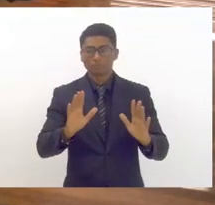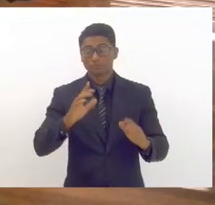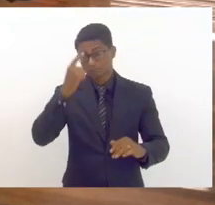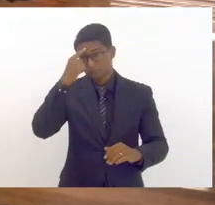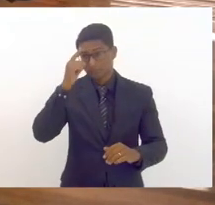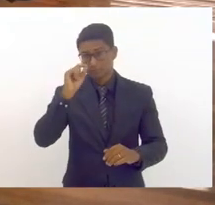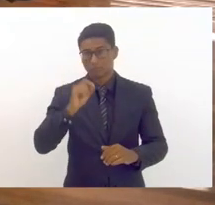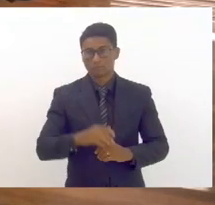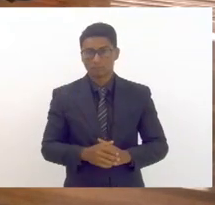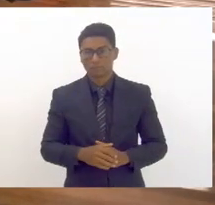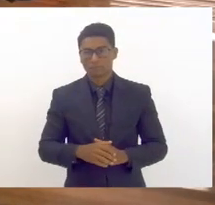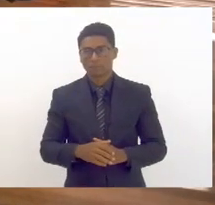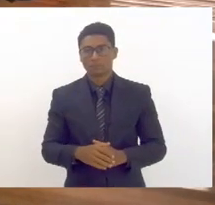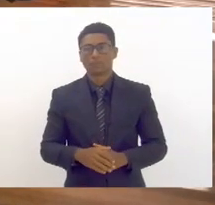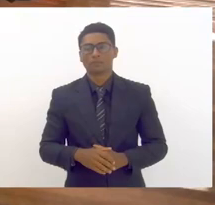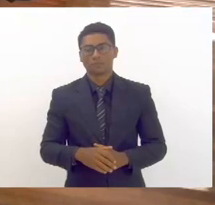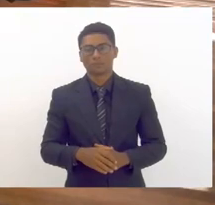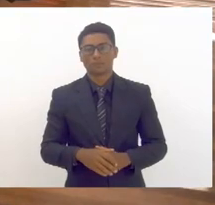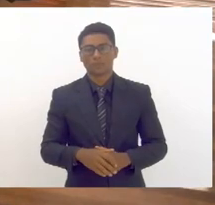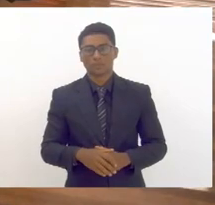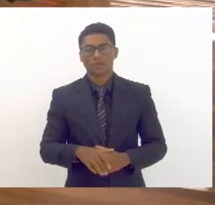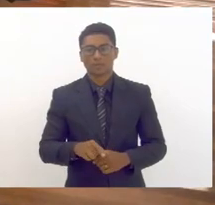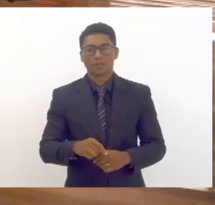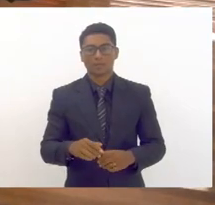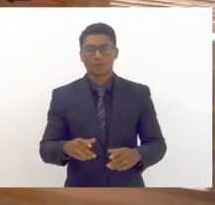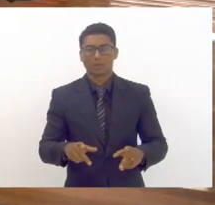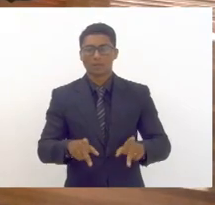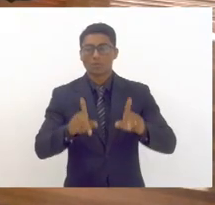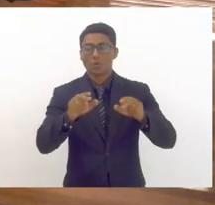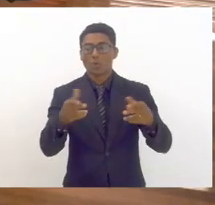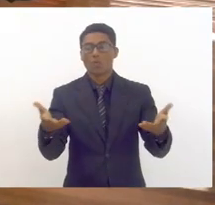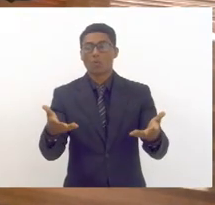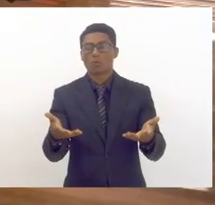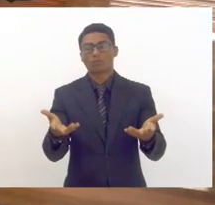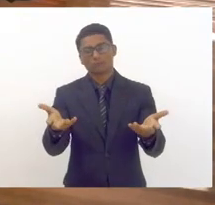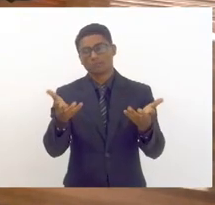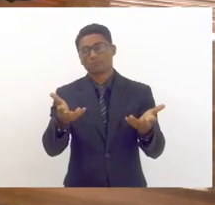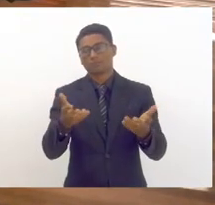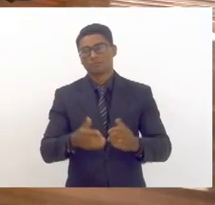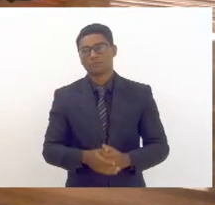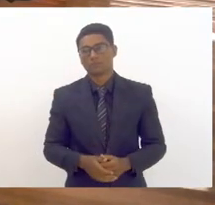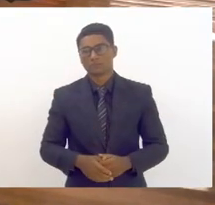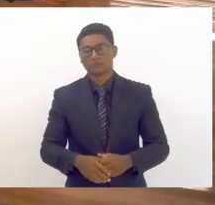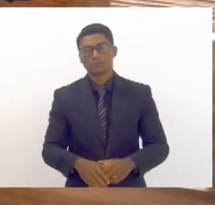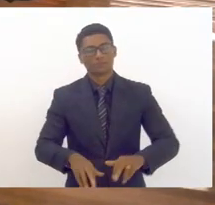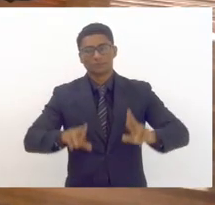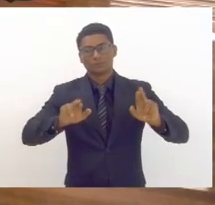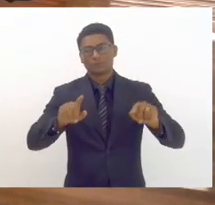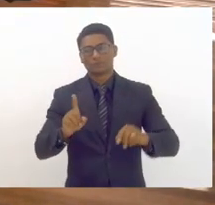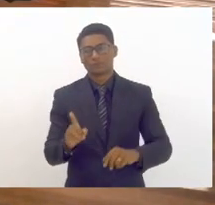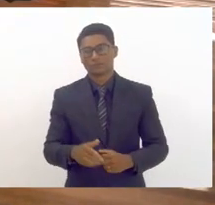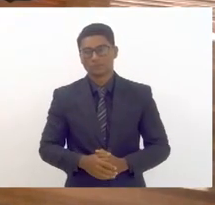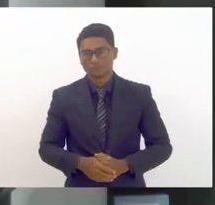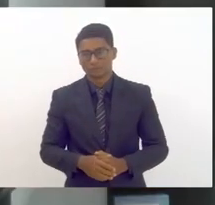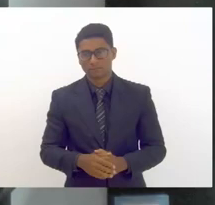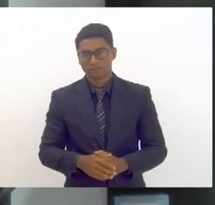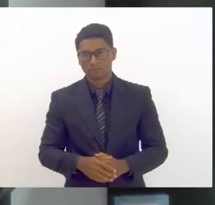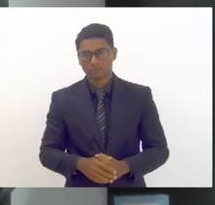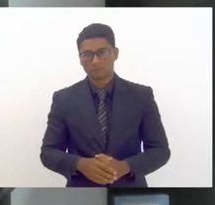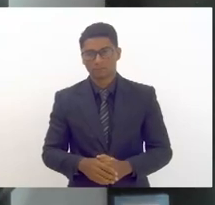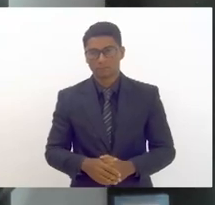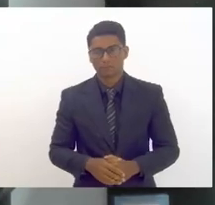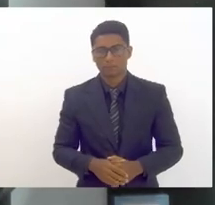como acontece hoje para o envio do SMS de emergência. Nada muito, muito diferente disso. É o que ele